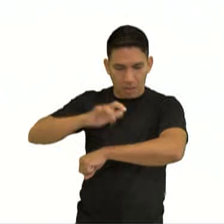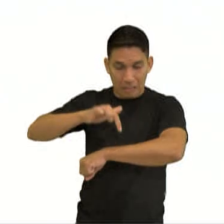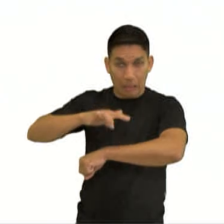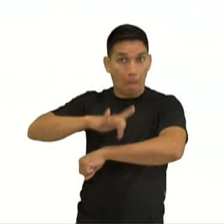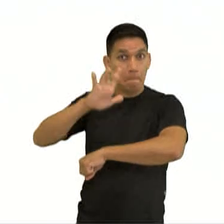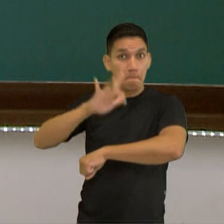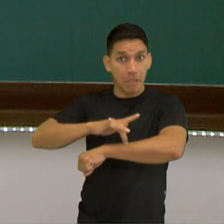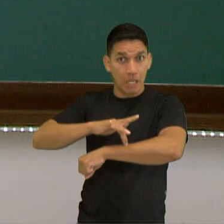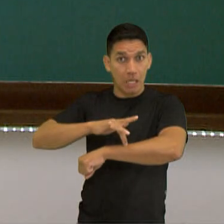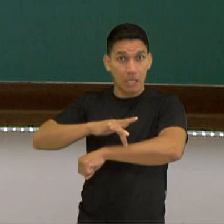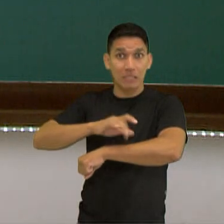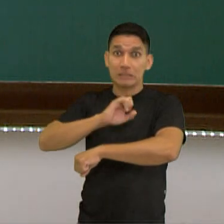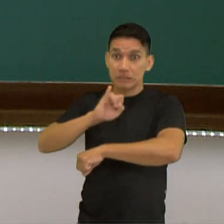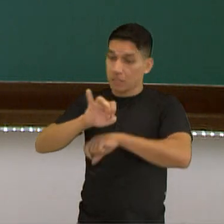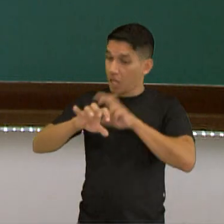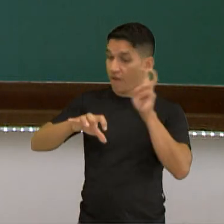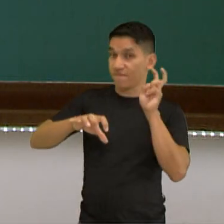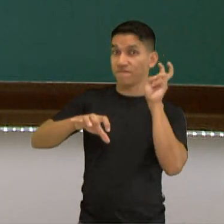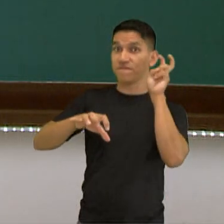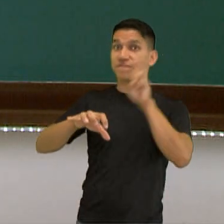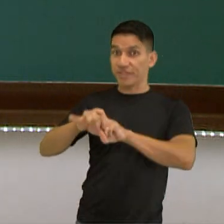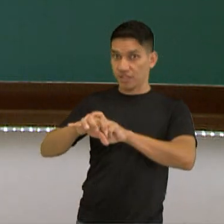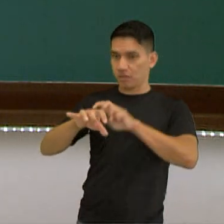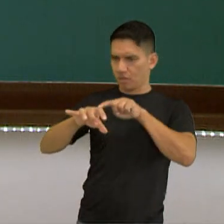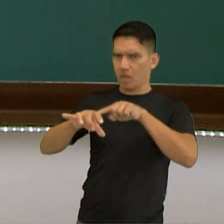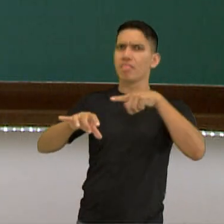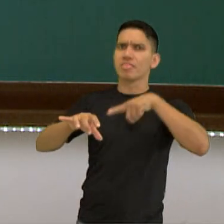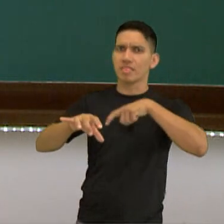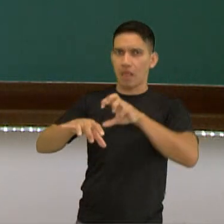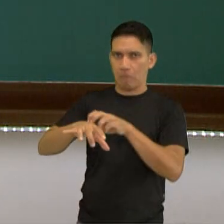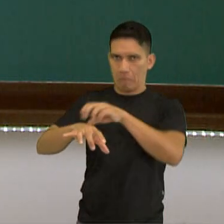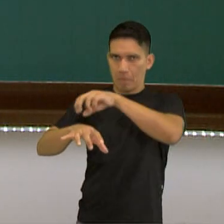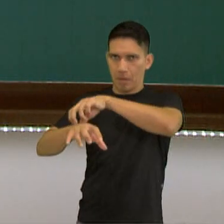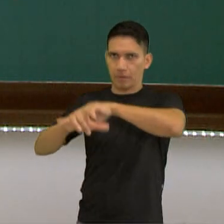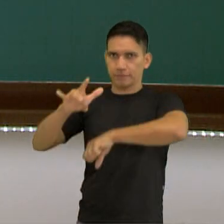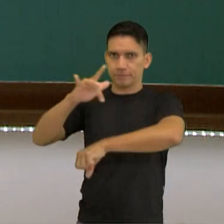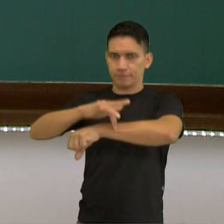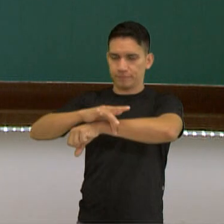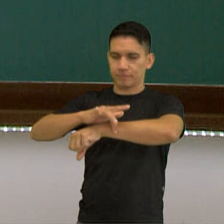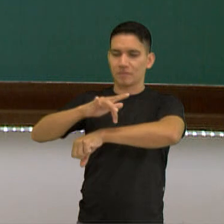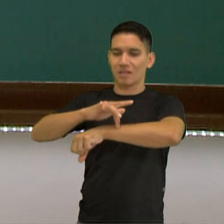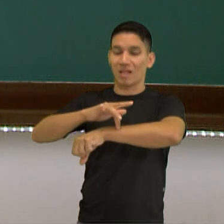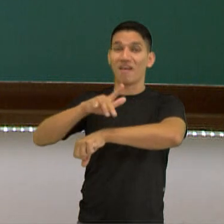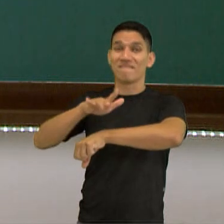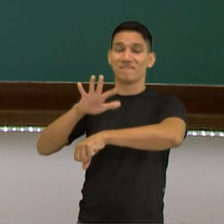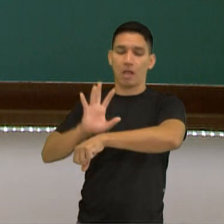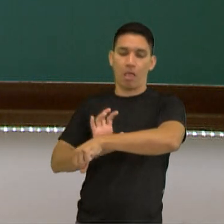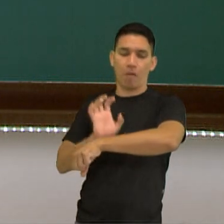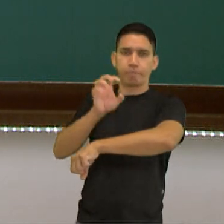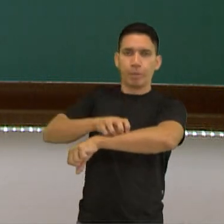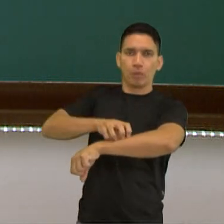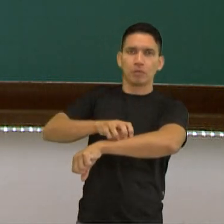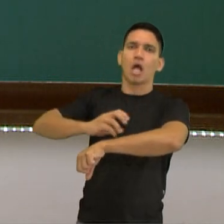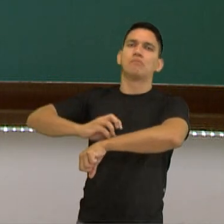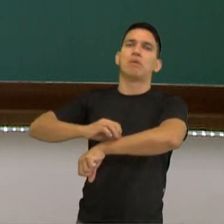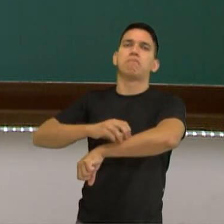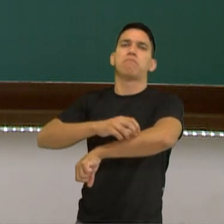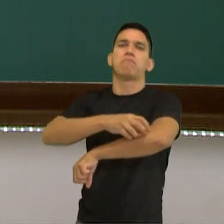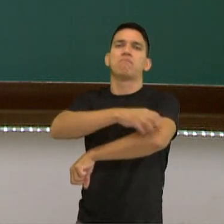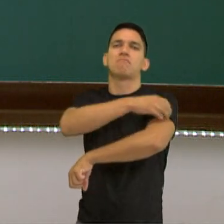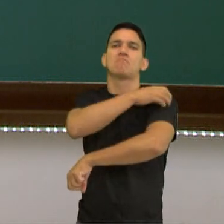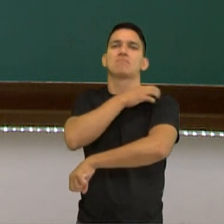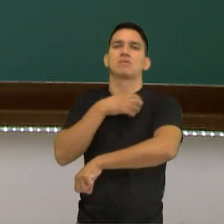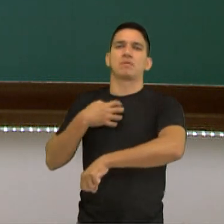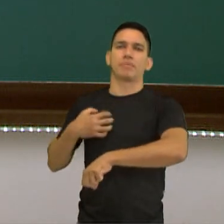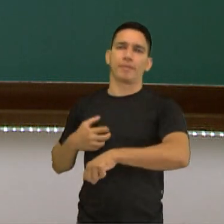ela conter no interior dela esse vírus, chikungunya, vai transmitir aos